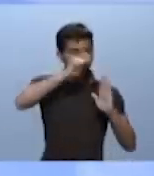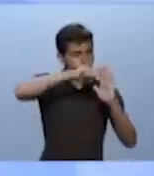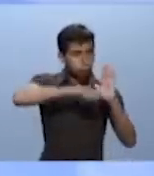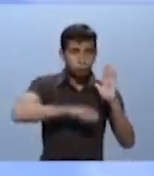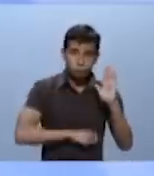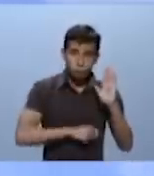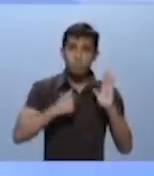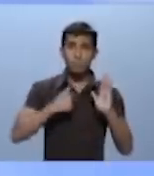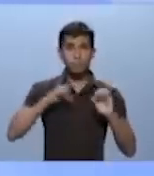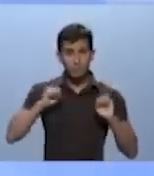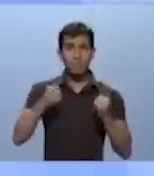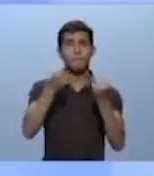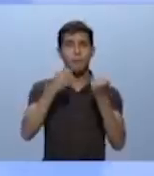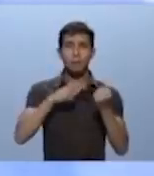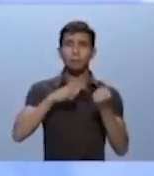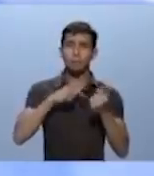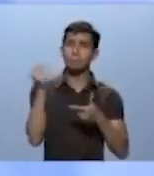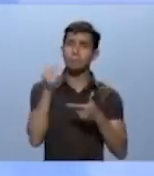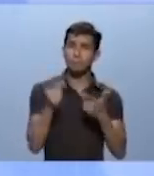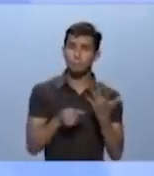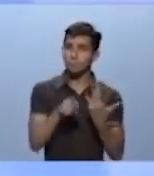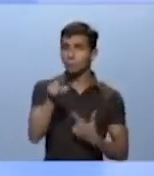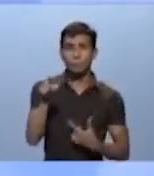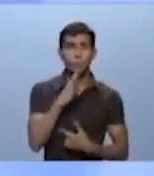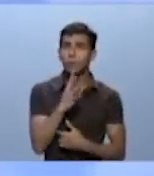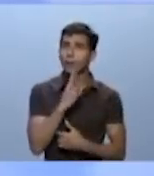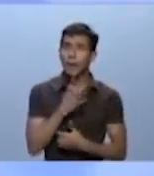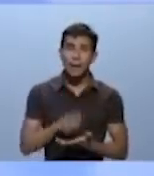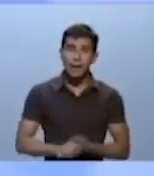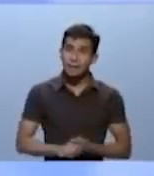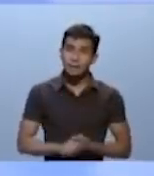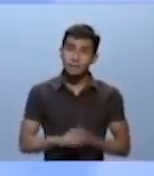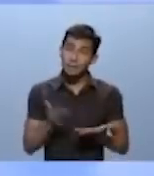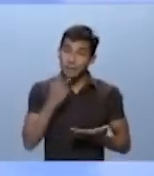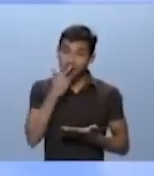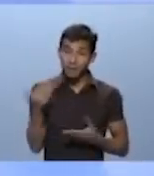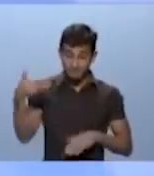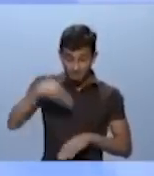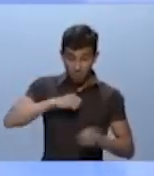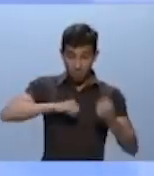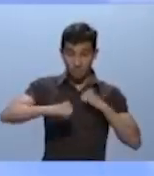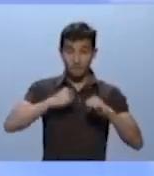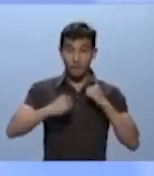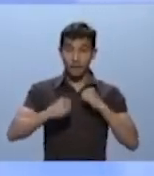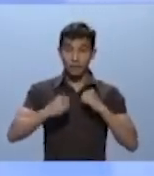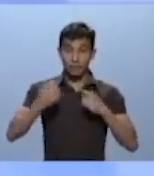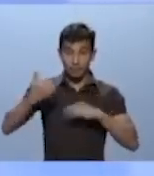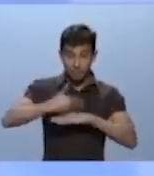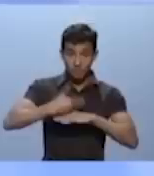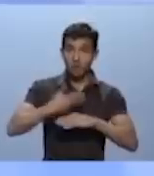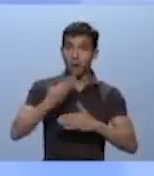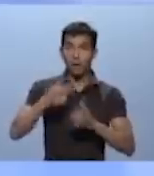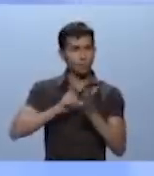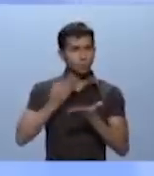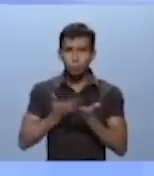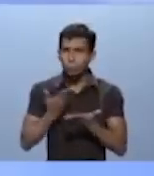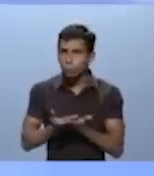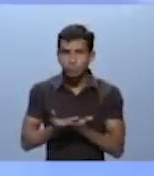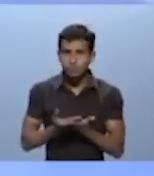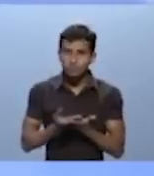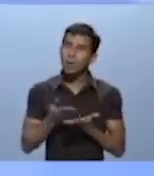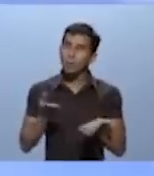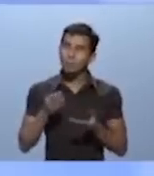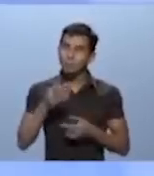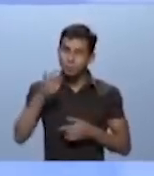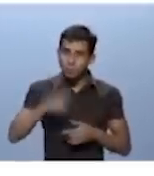senhor claramente não conhece porque não conhece não sabe nem o que tá fazendo aqui nem estudou pra daqui mas de fato eu vou dar mais uma chance a filmando vamos lá o que tem de